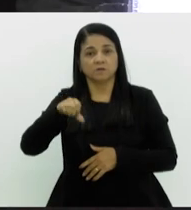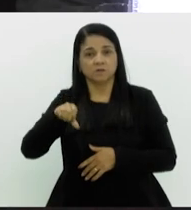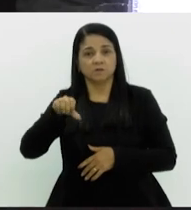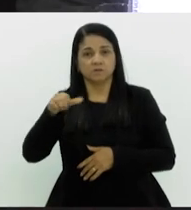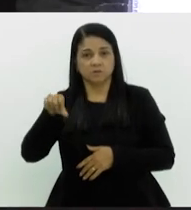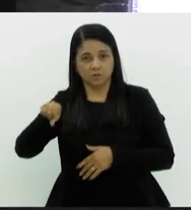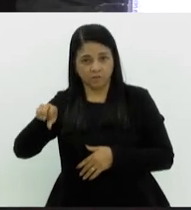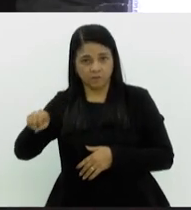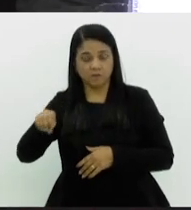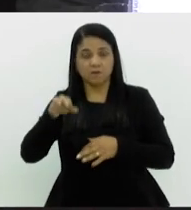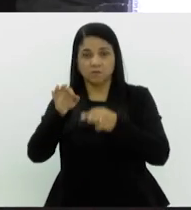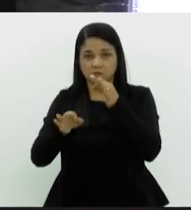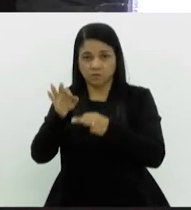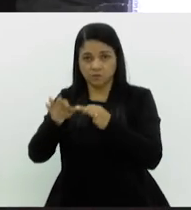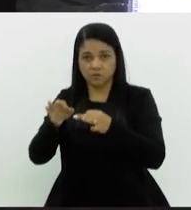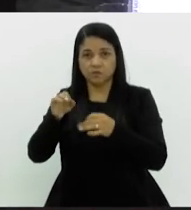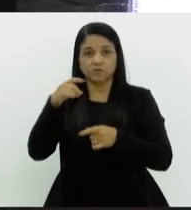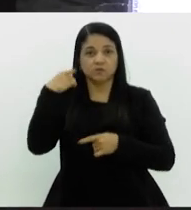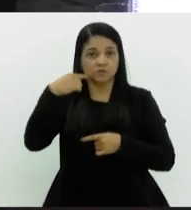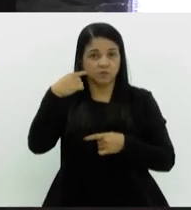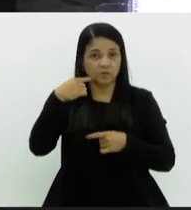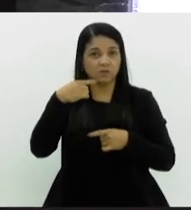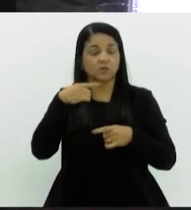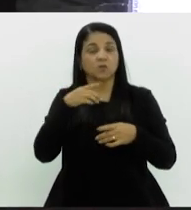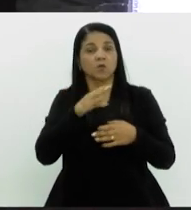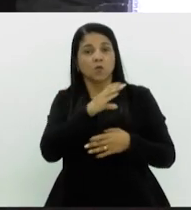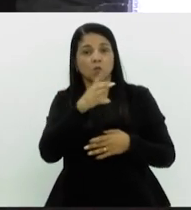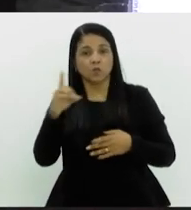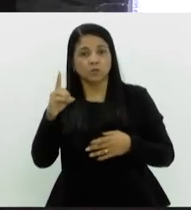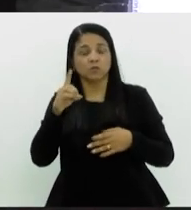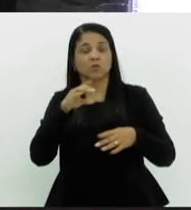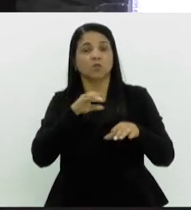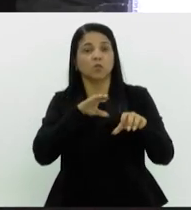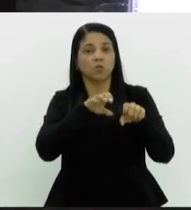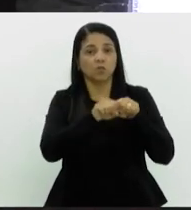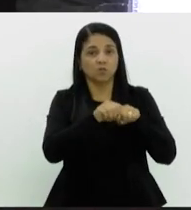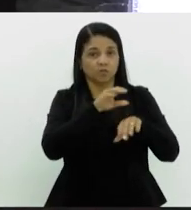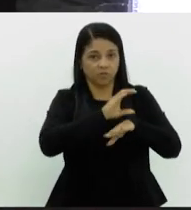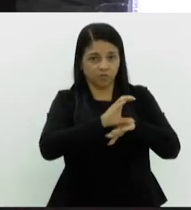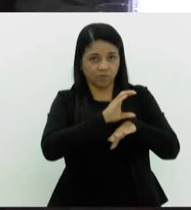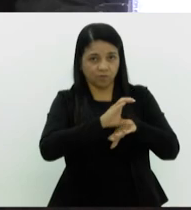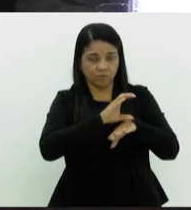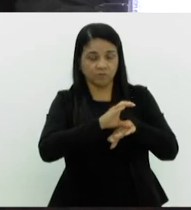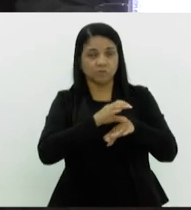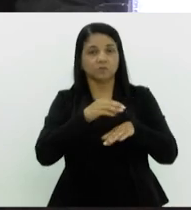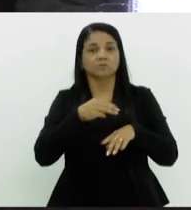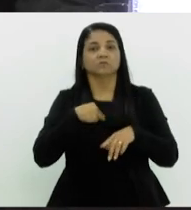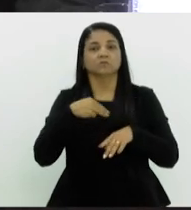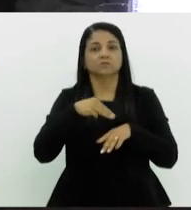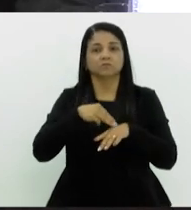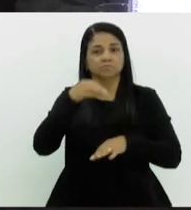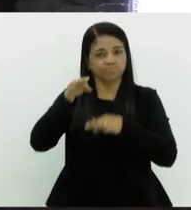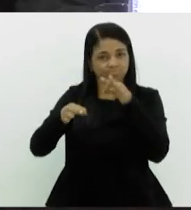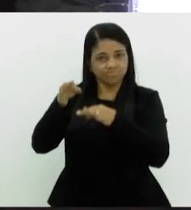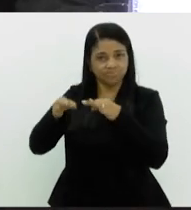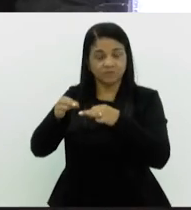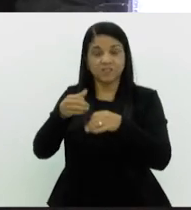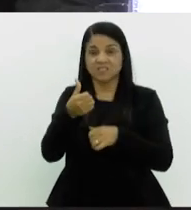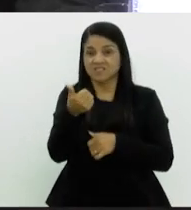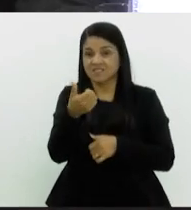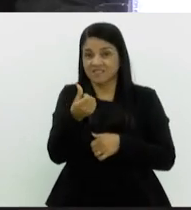como juiz de direito, coordenou o curso de formação de magistrados por 16 anos ininterruptos,